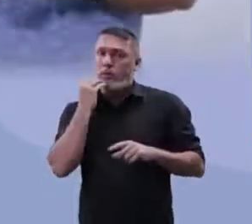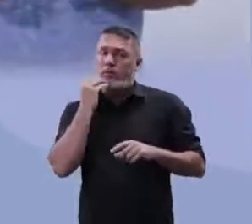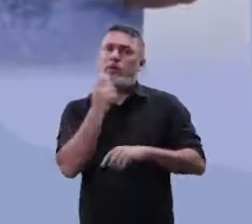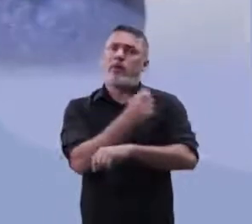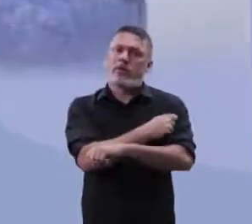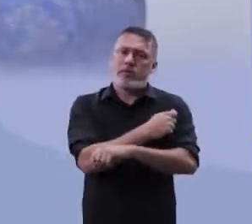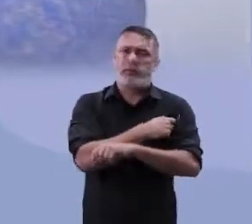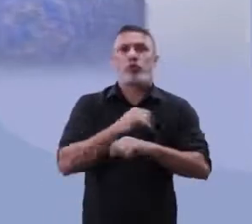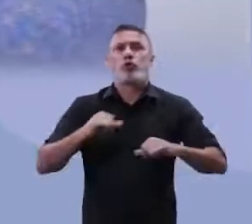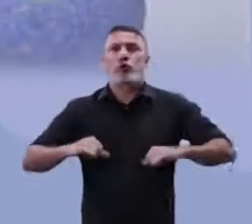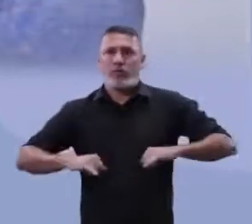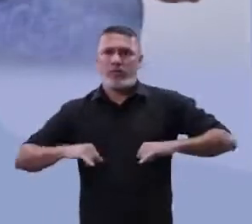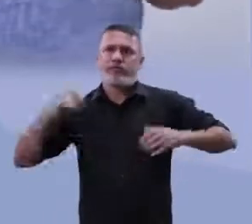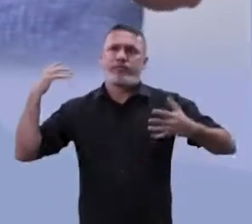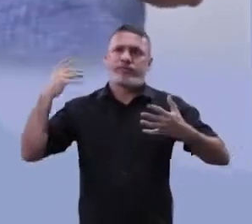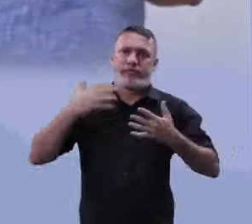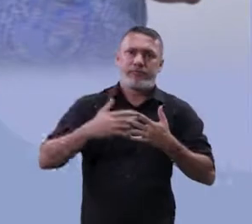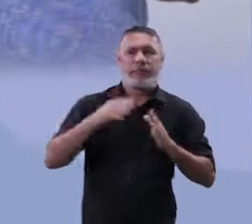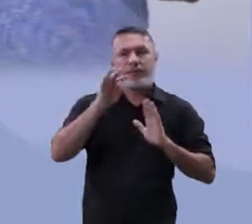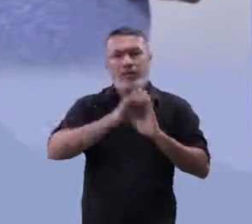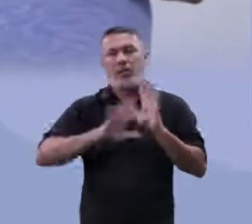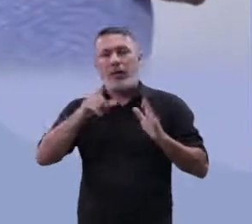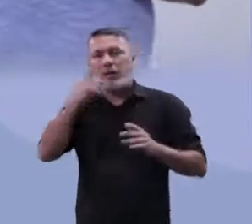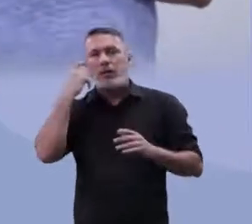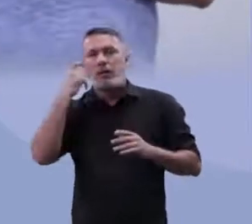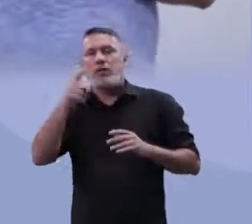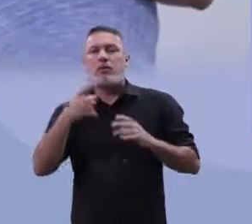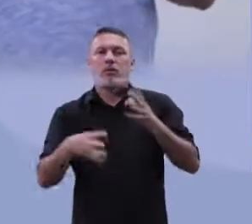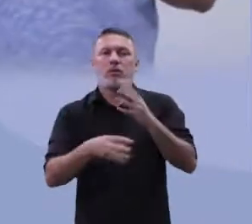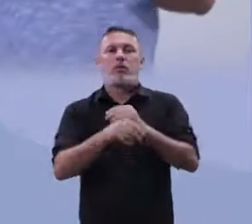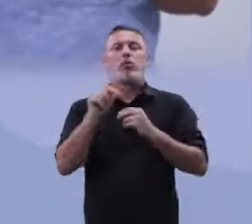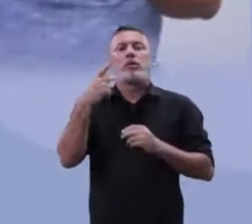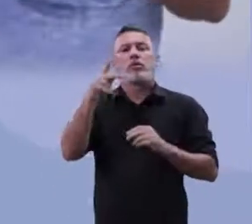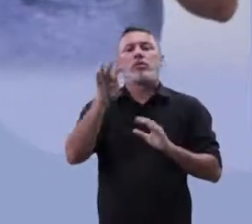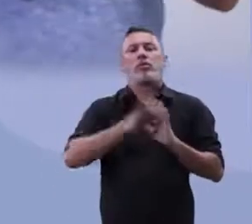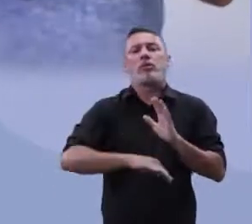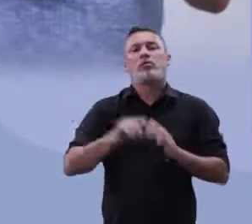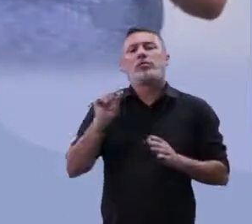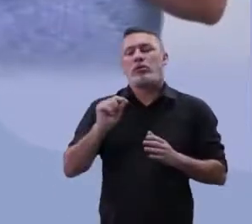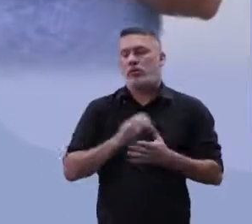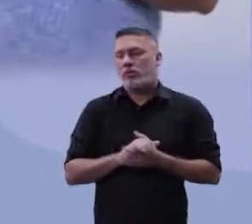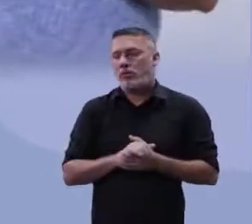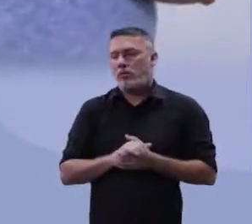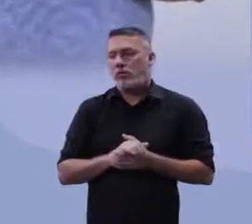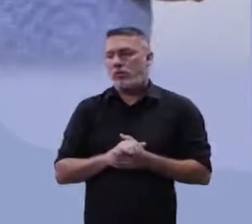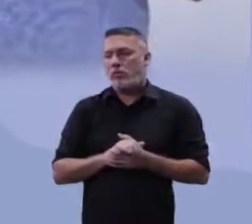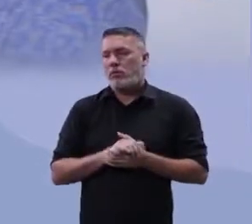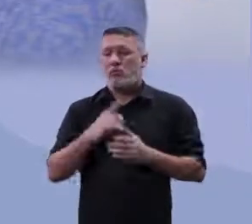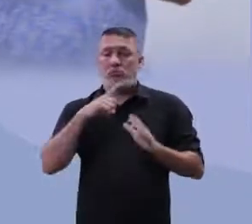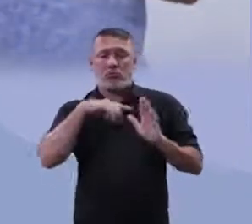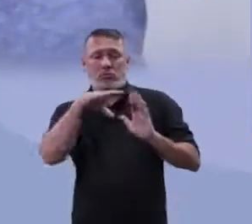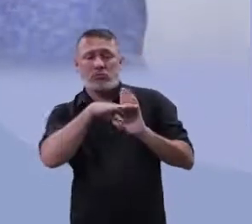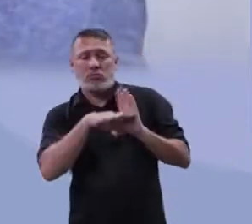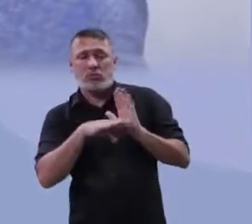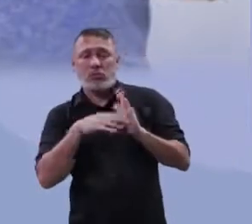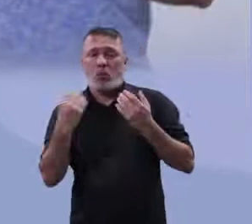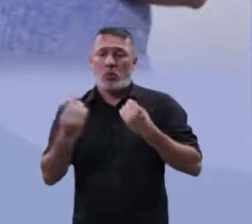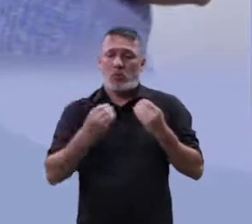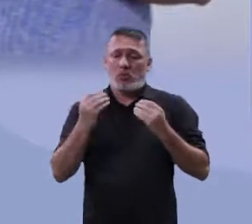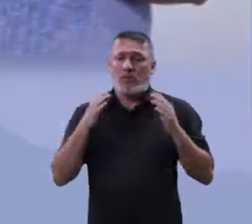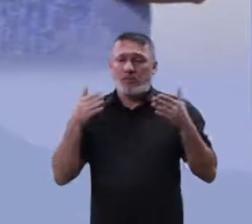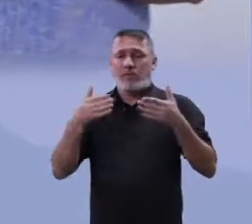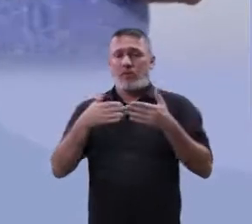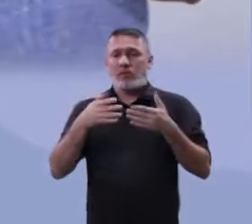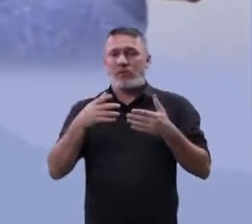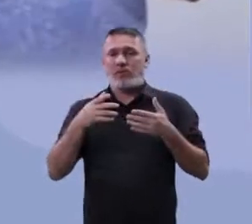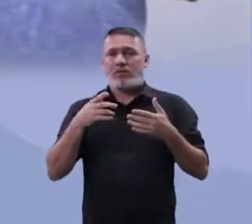alguns preconceitos durante o texto, mas é interessante você falar o seguinte na sua redação. A critério de ilustração, quando nós